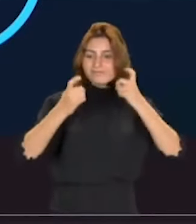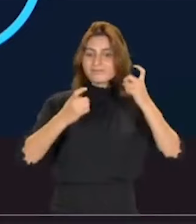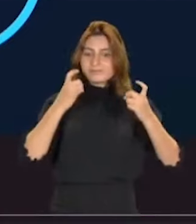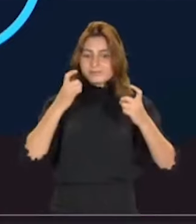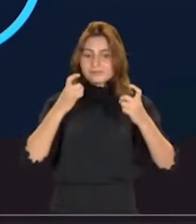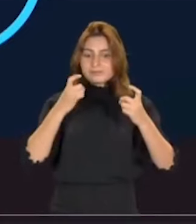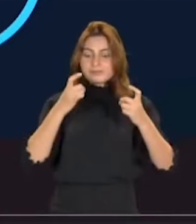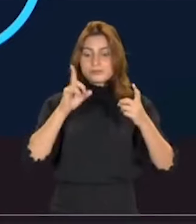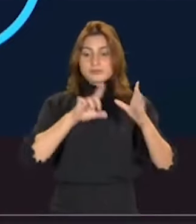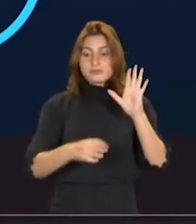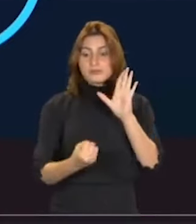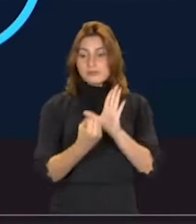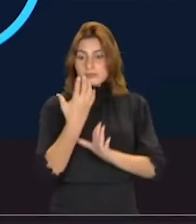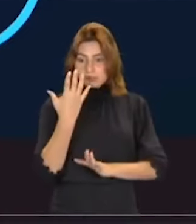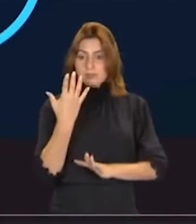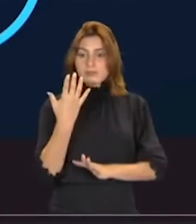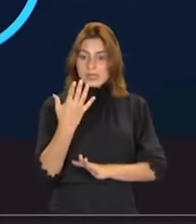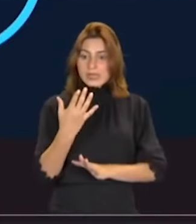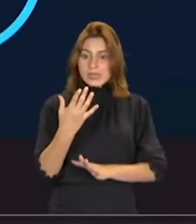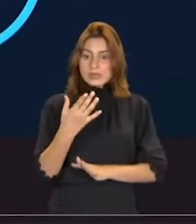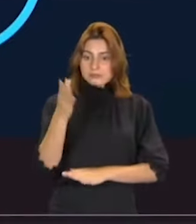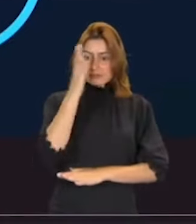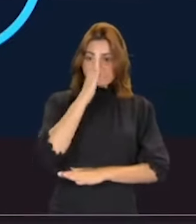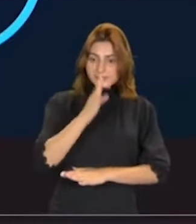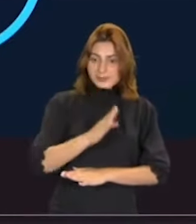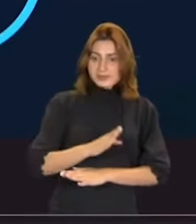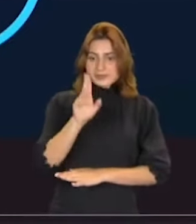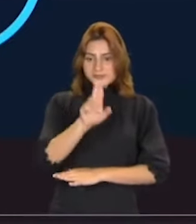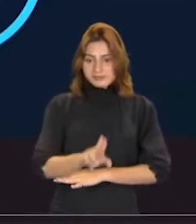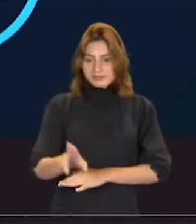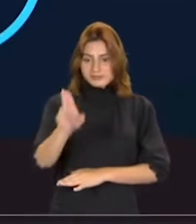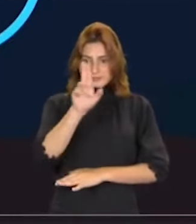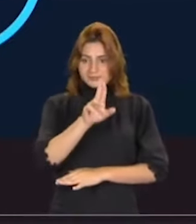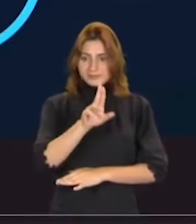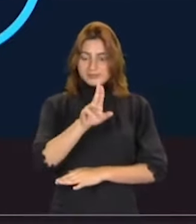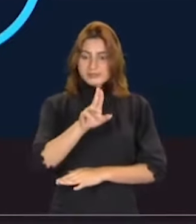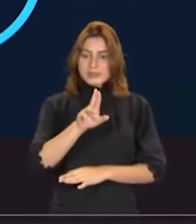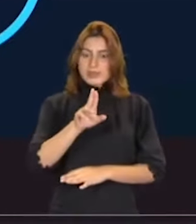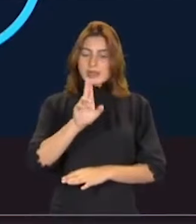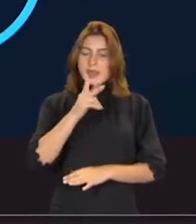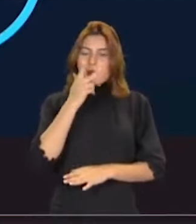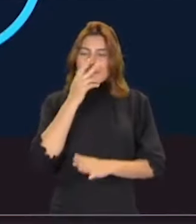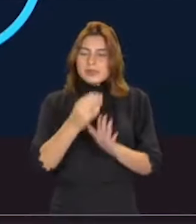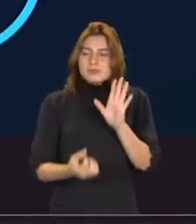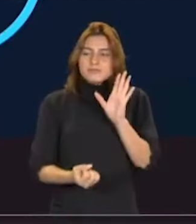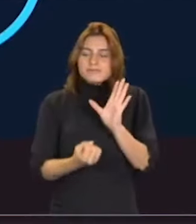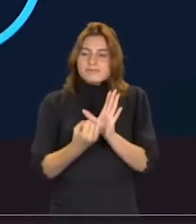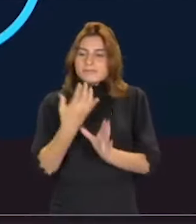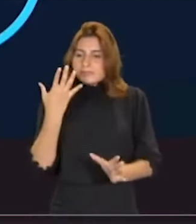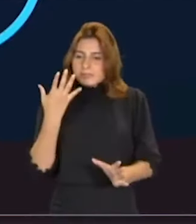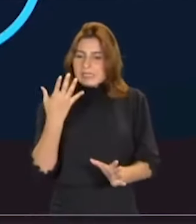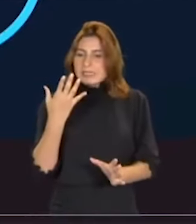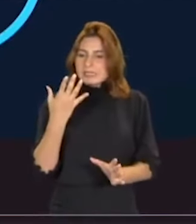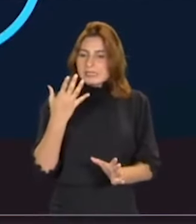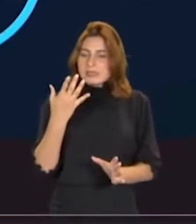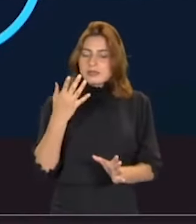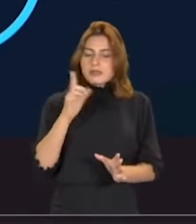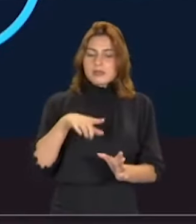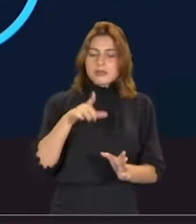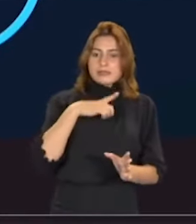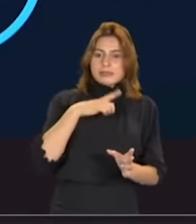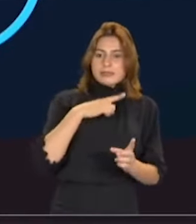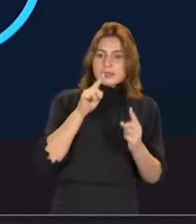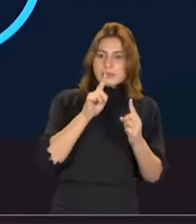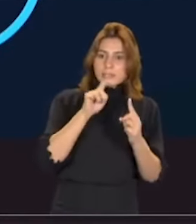classe de criadores, de compositores brasileiros, quanto ao uso de paródias em campanhas eleitorais, em